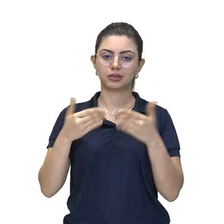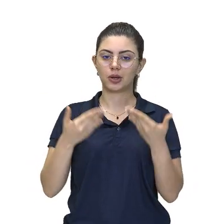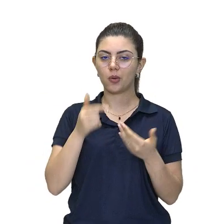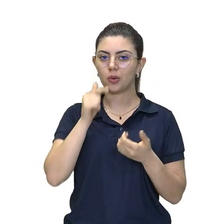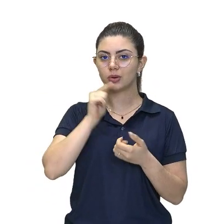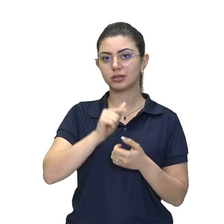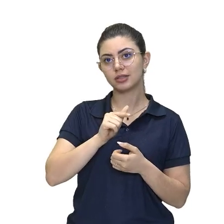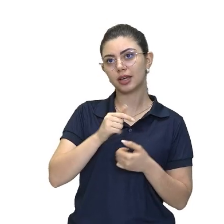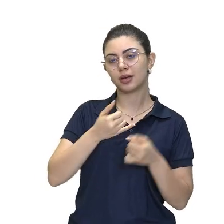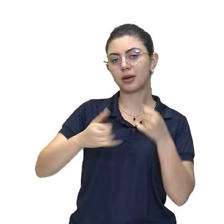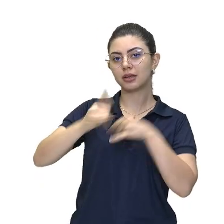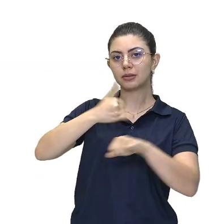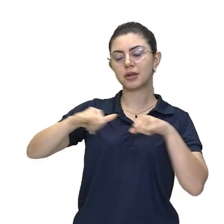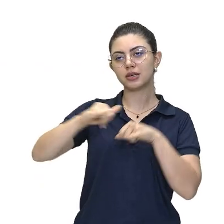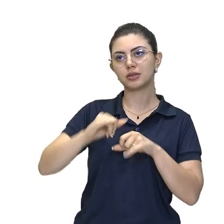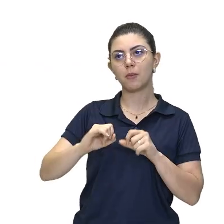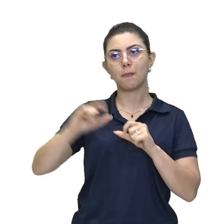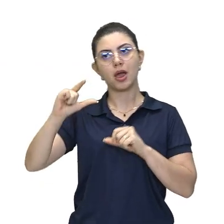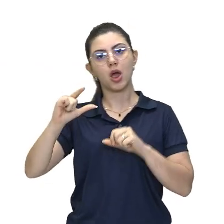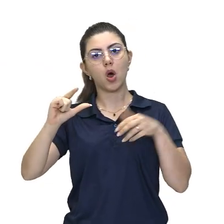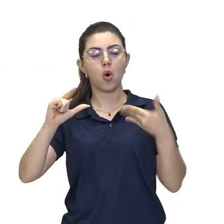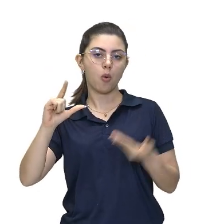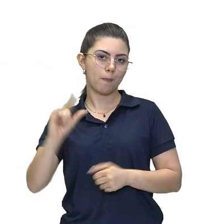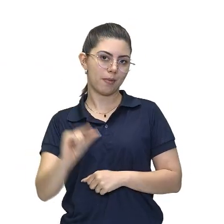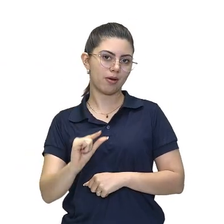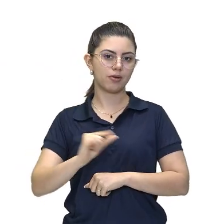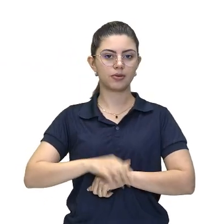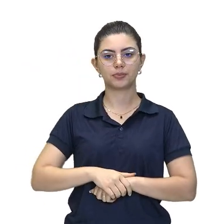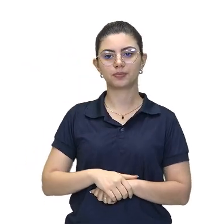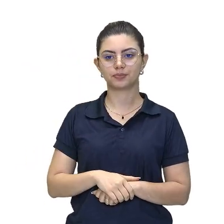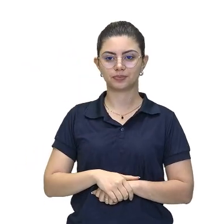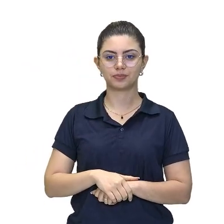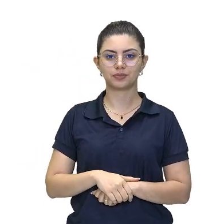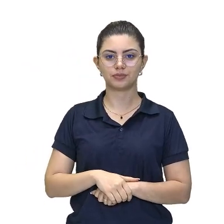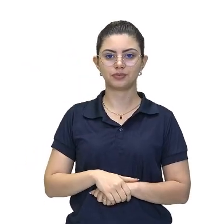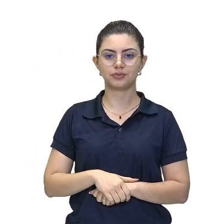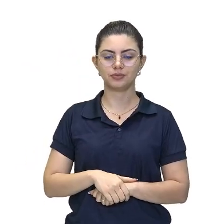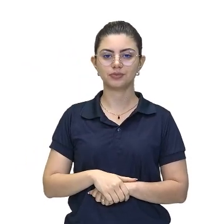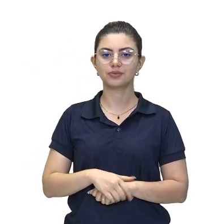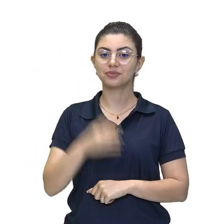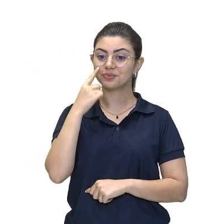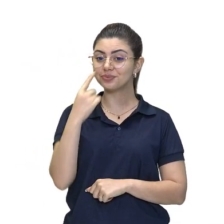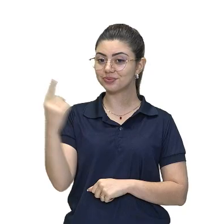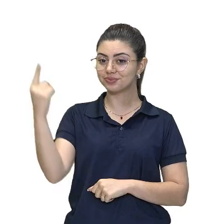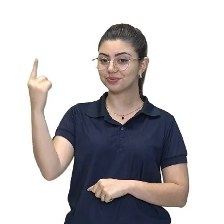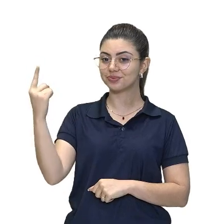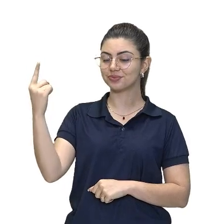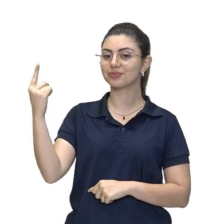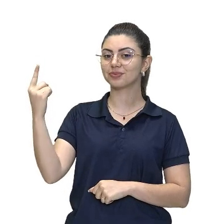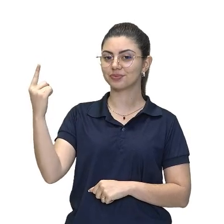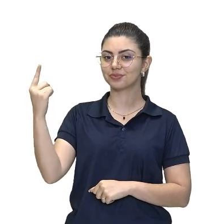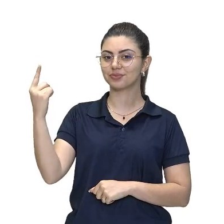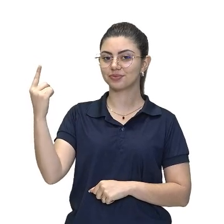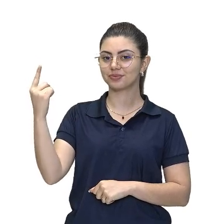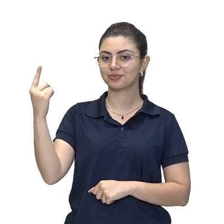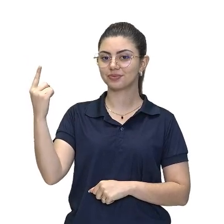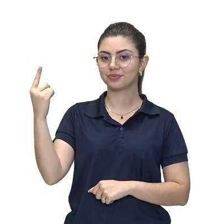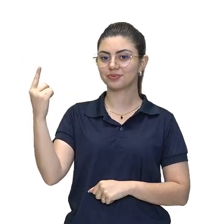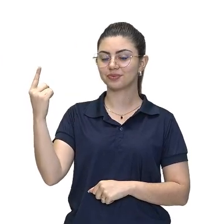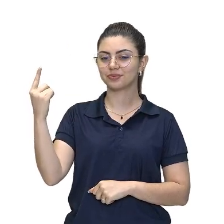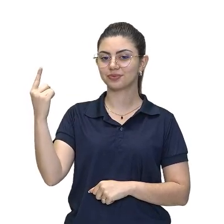ou menor liberação de energia. Então, dessa forma aí, pessoal, acontece o que a gente chama